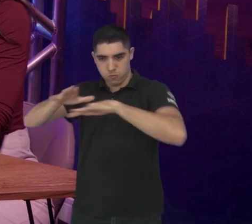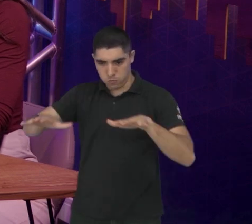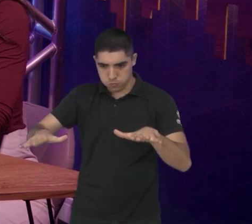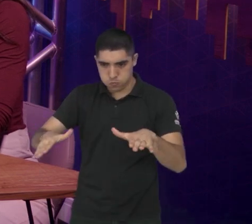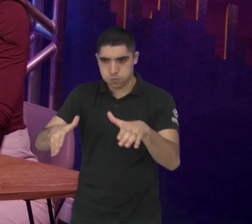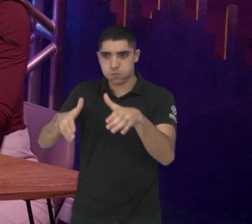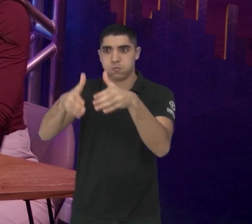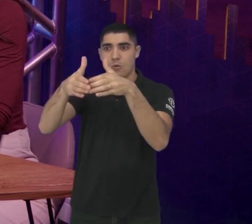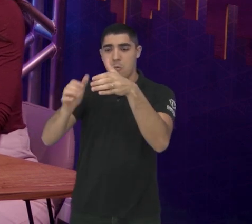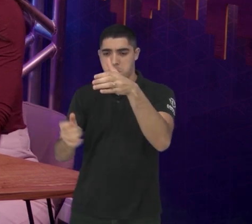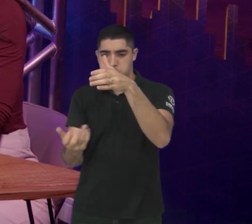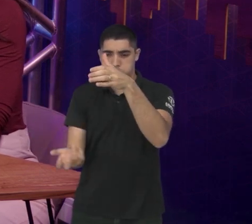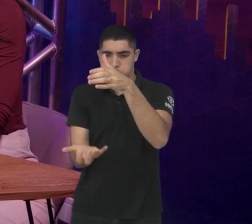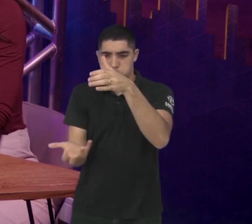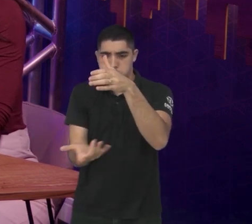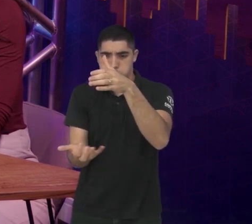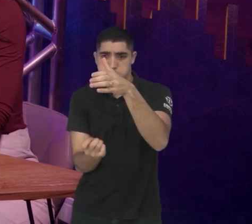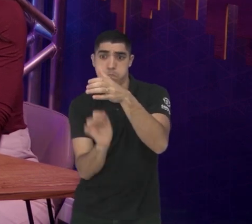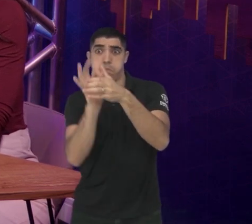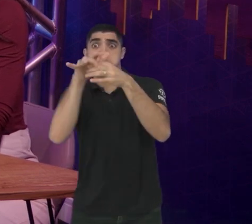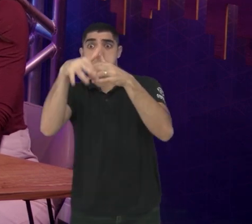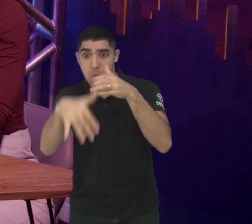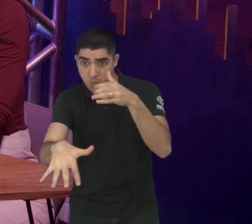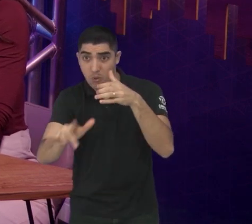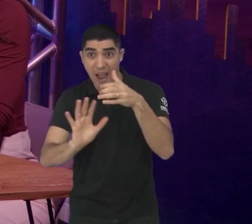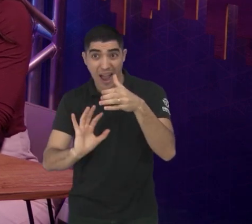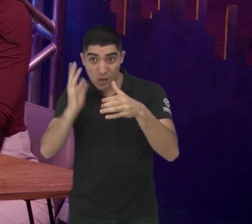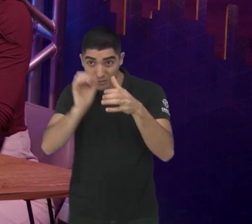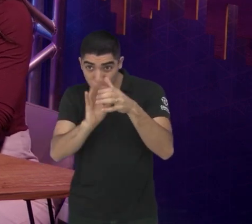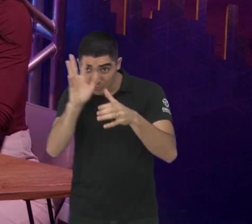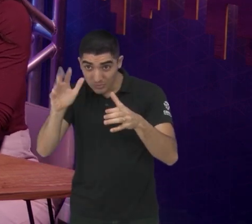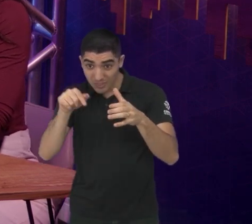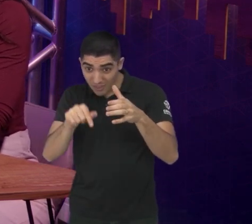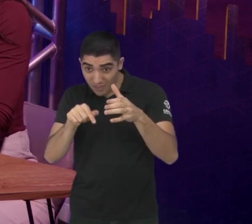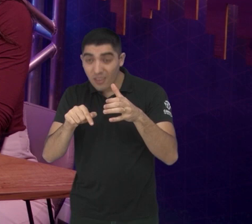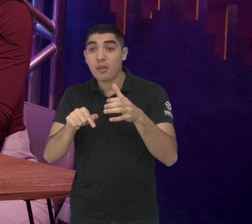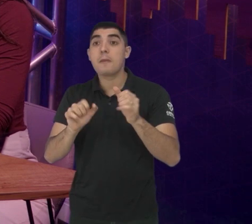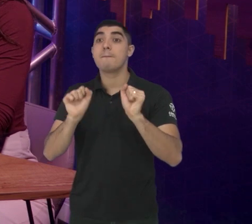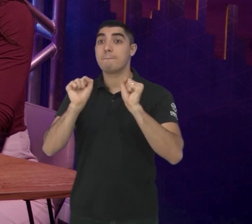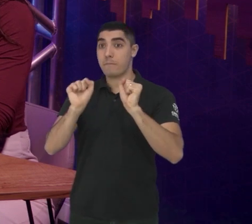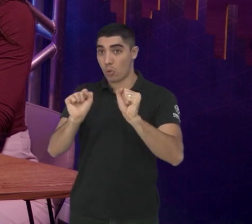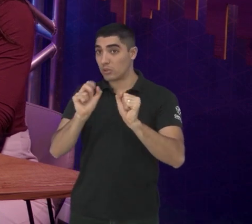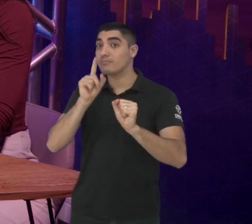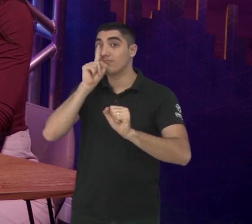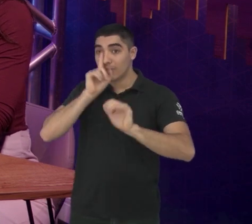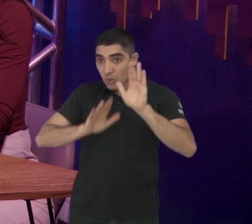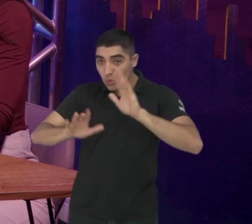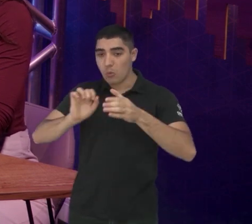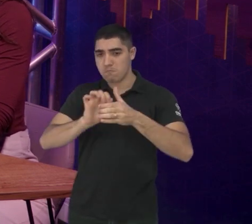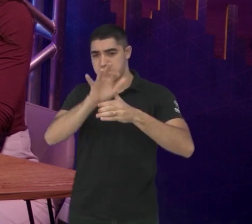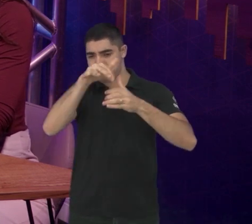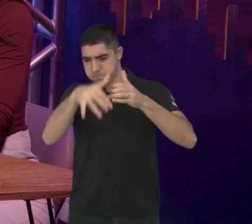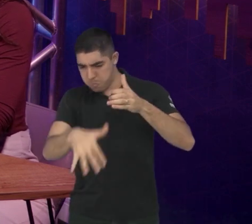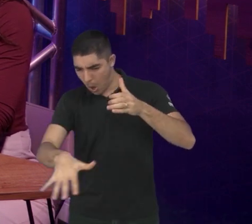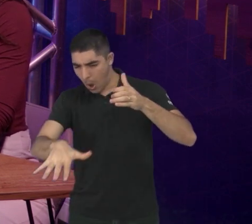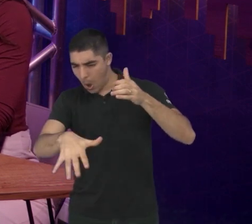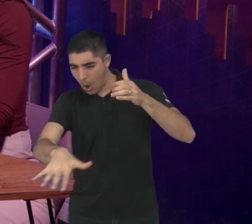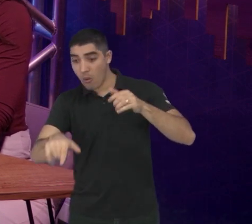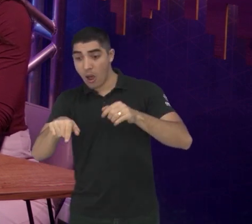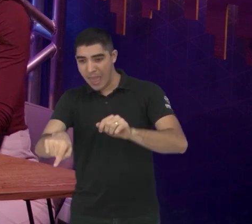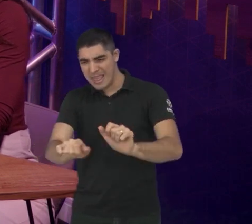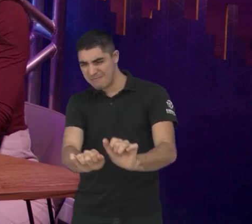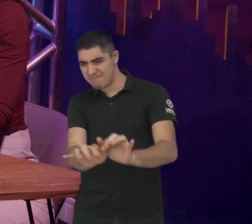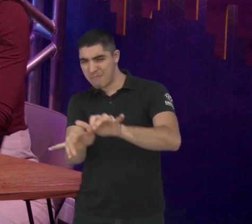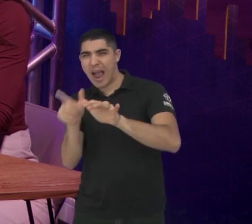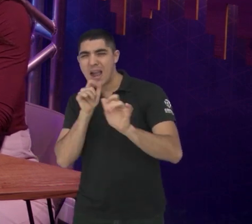é considerado difícil, segundo os estudiosos, poderia haver um tsunami que atingiria